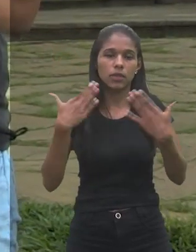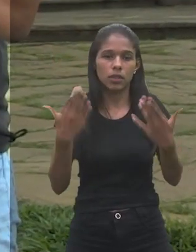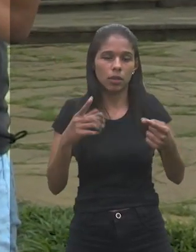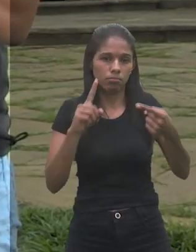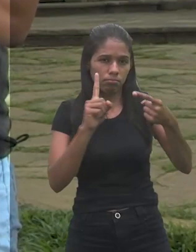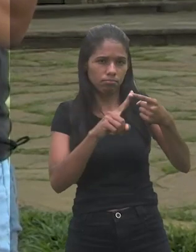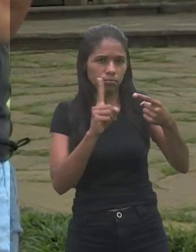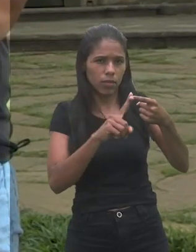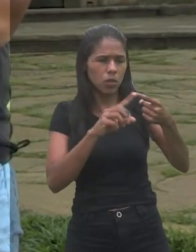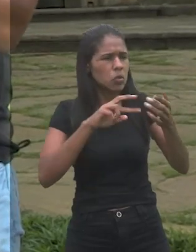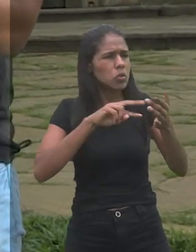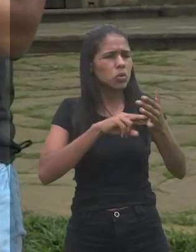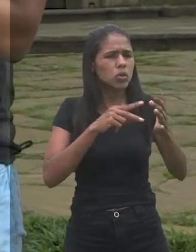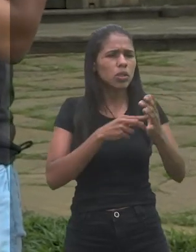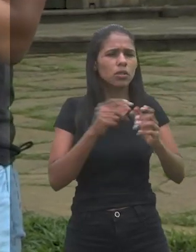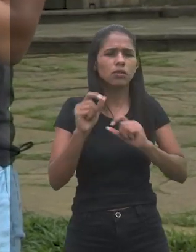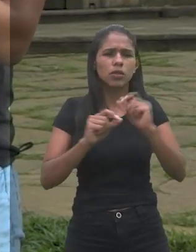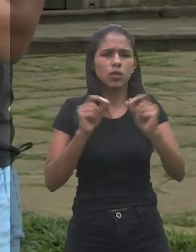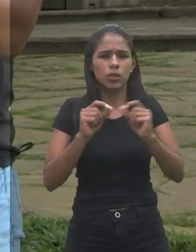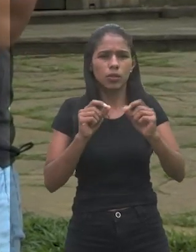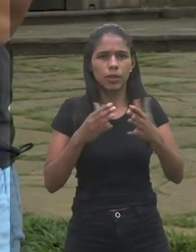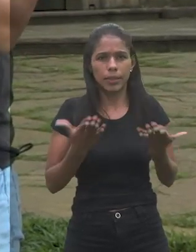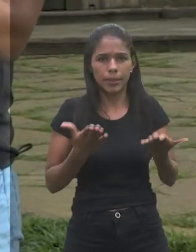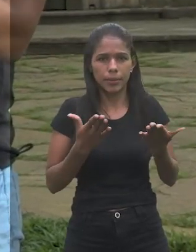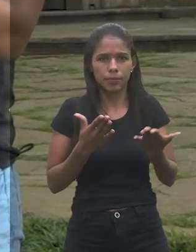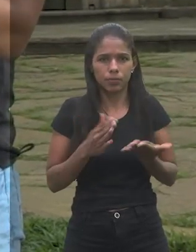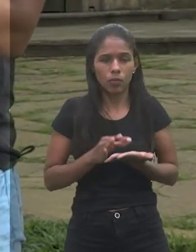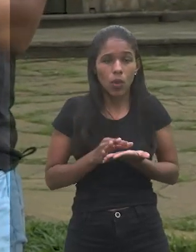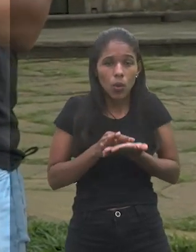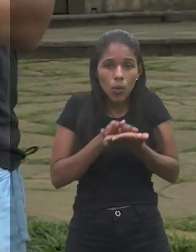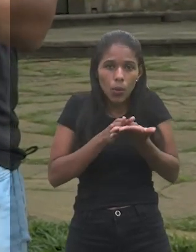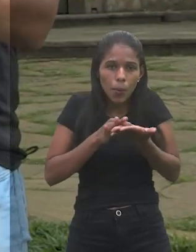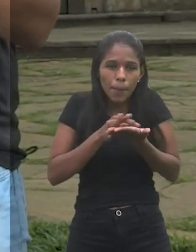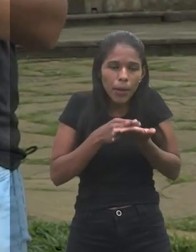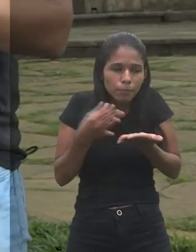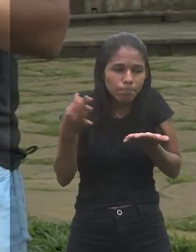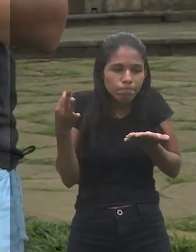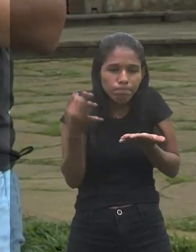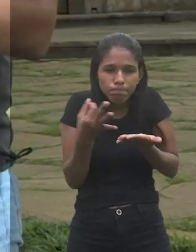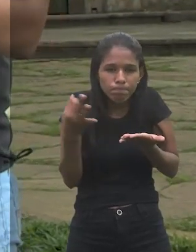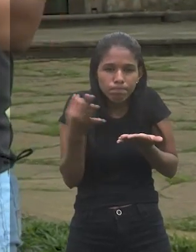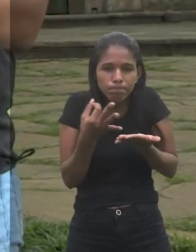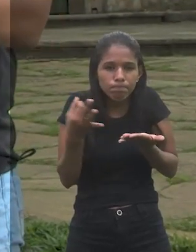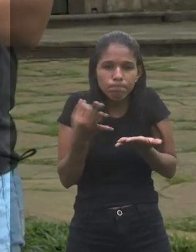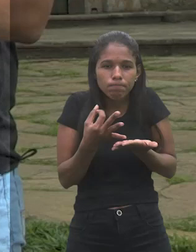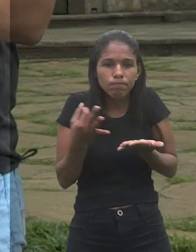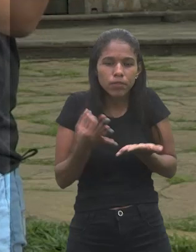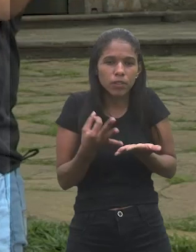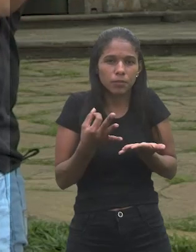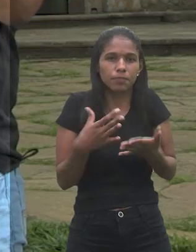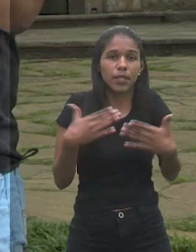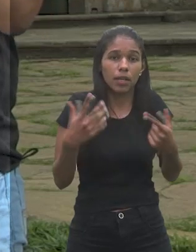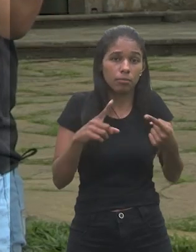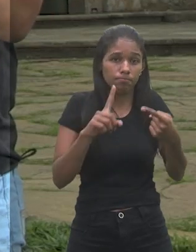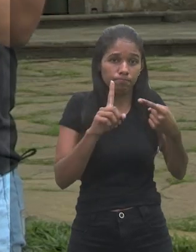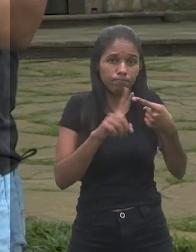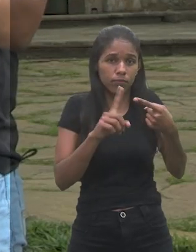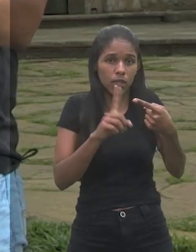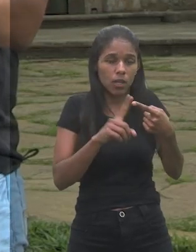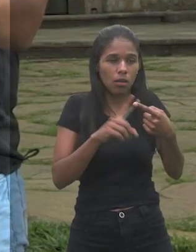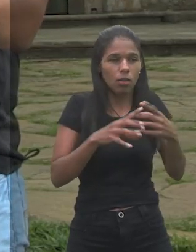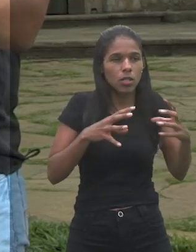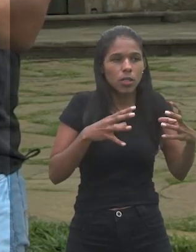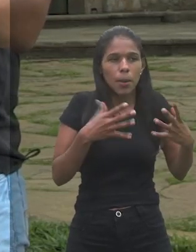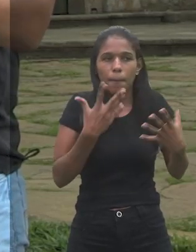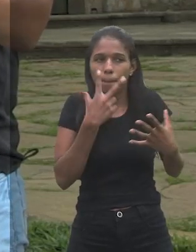o Barroco? Não é a pérola imperfeita, não é a imperfeição, onde o Barroco ele briga, entre aspas, vamos dizer